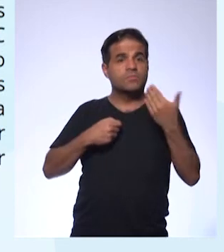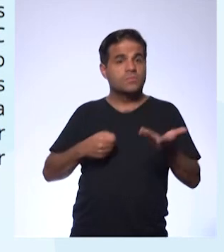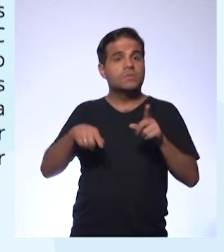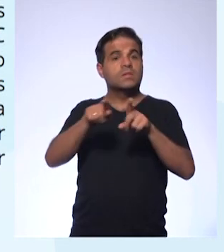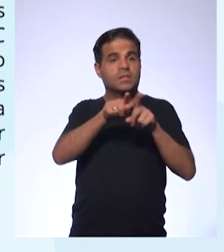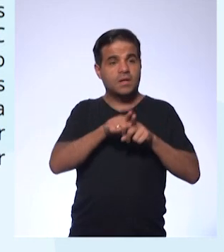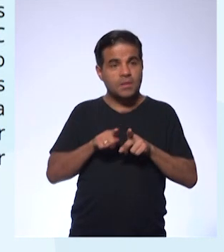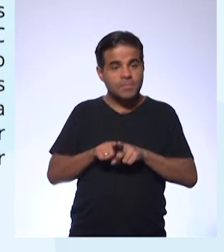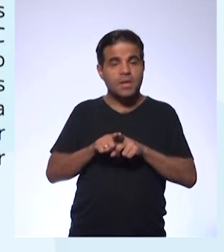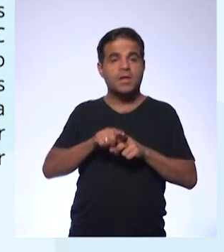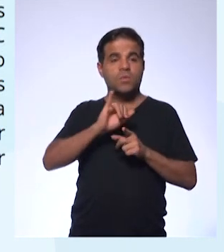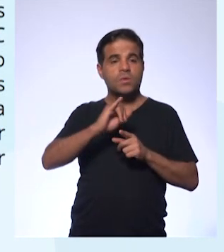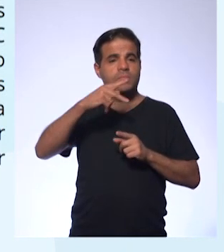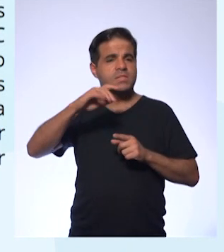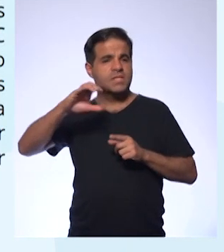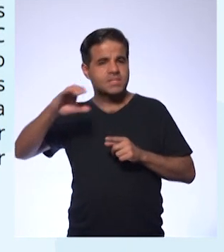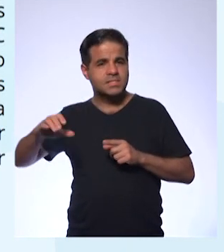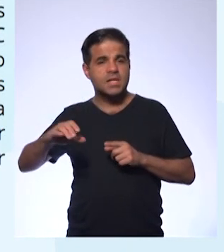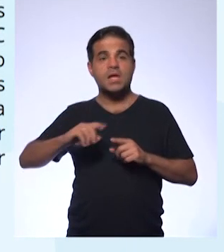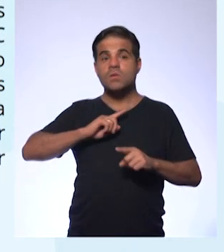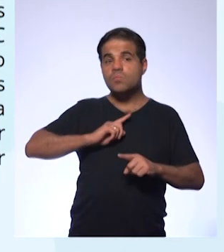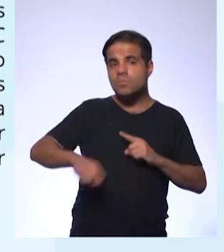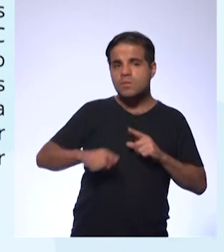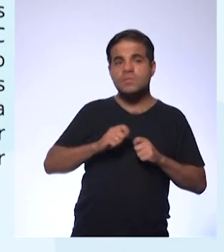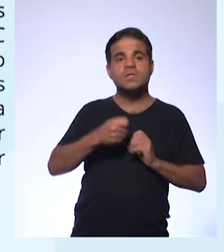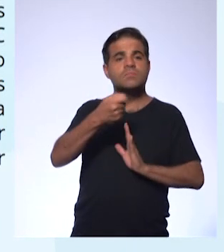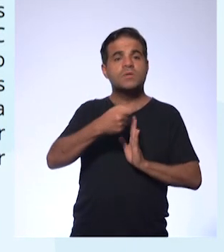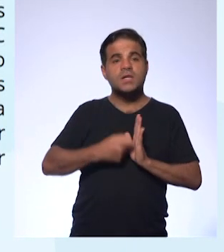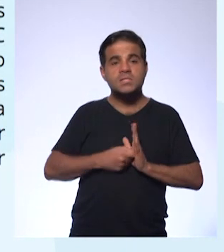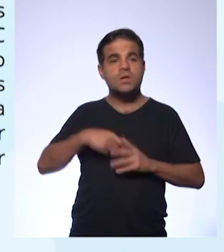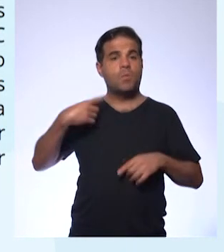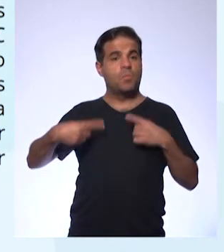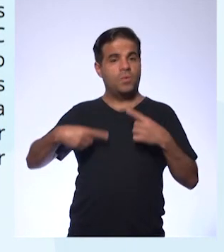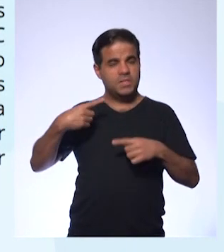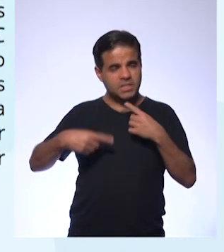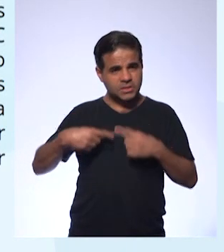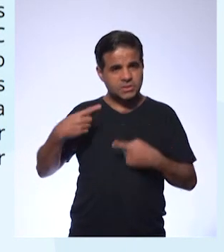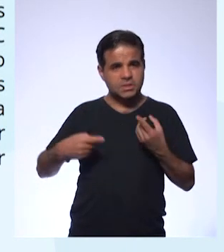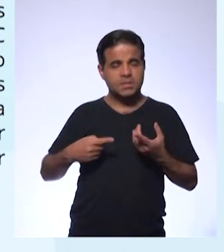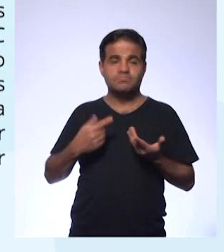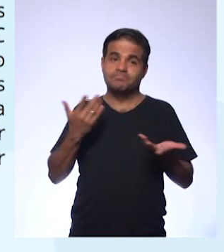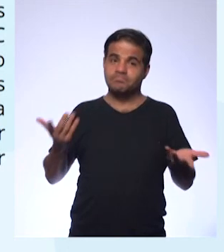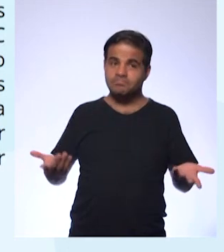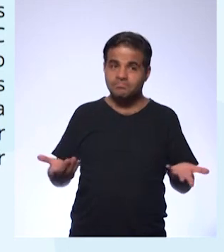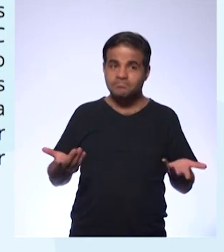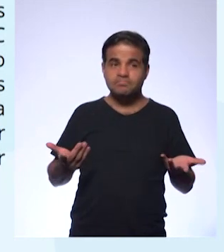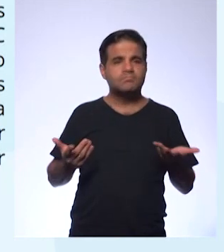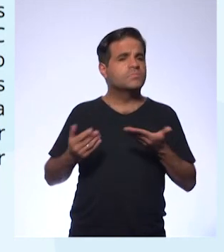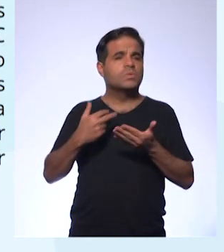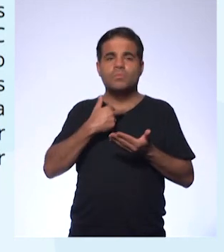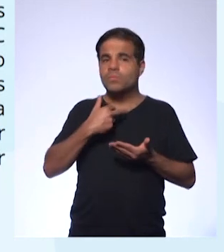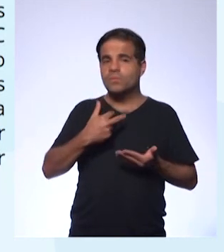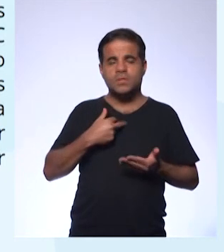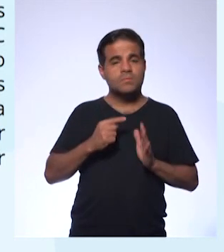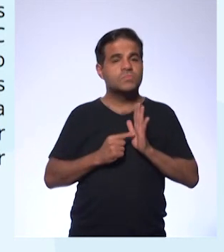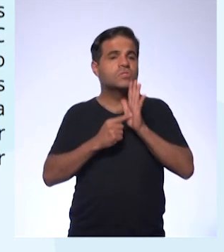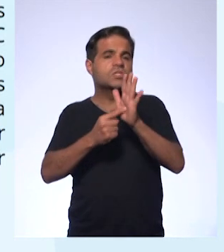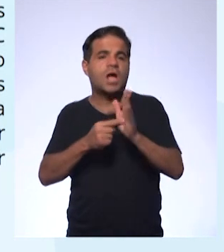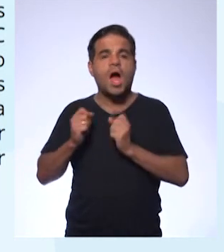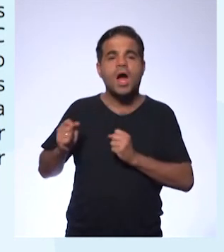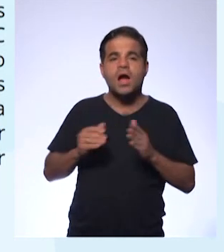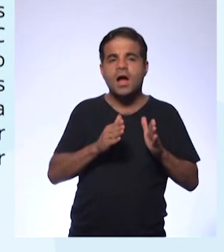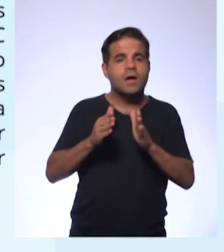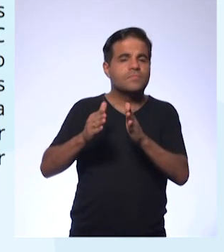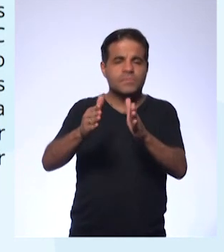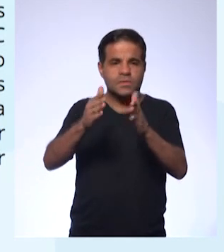Além disso, o IPCC proíbe fazer prescrições políticas. Em outras palavras, não podemos indicar caminhos